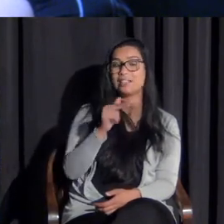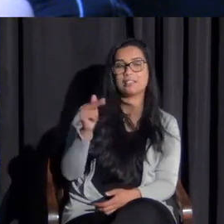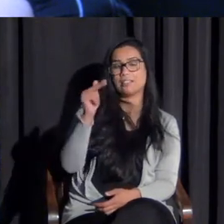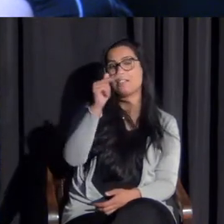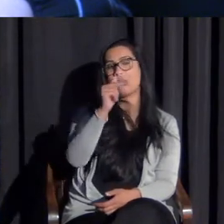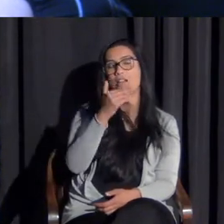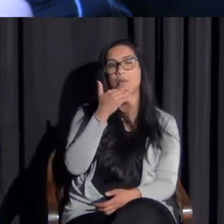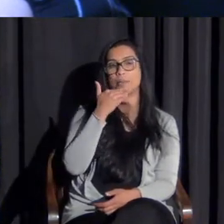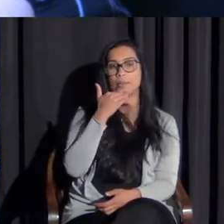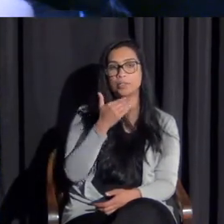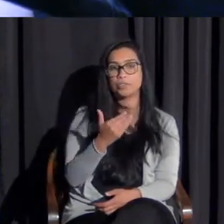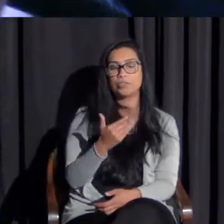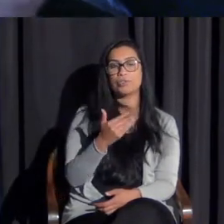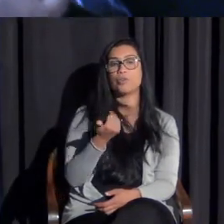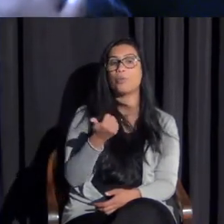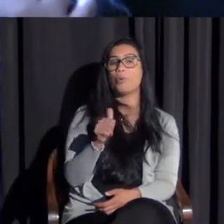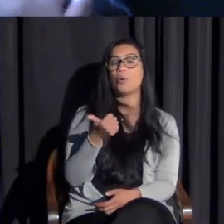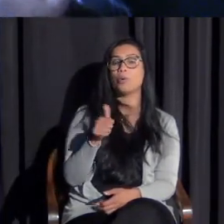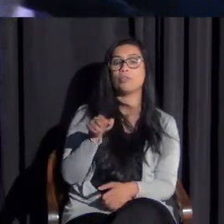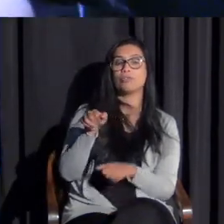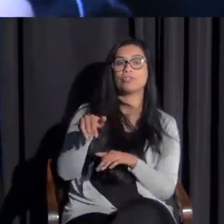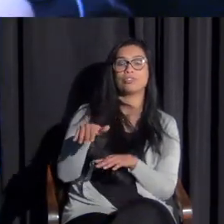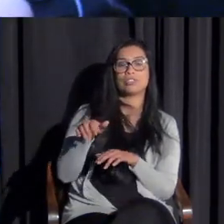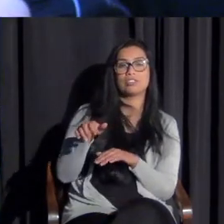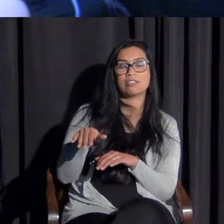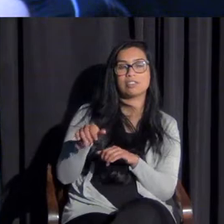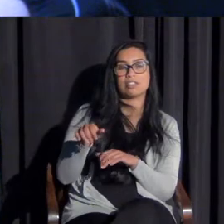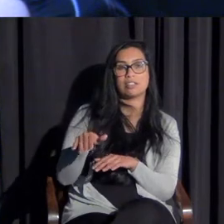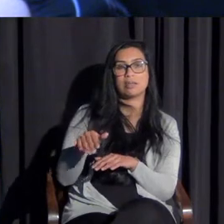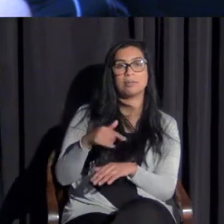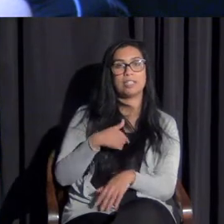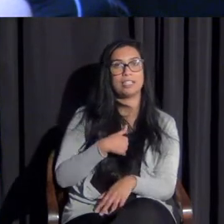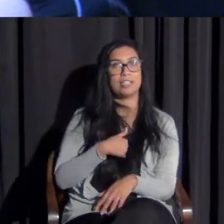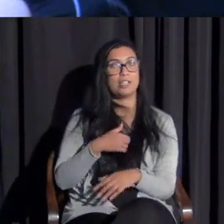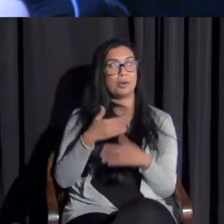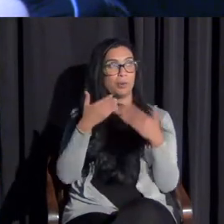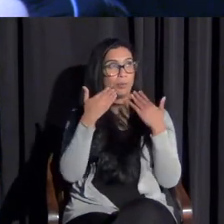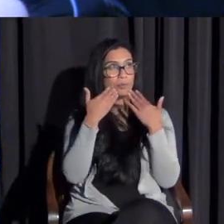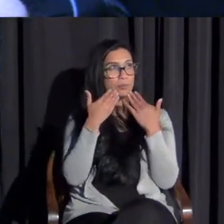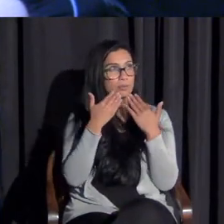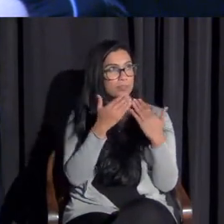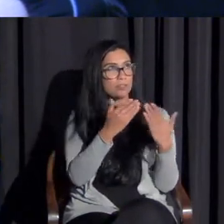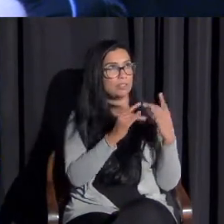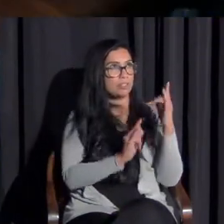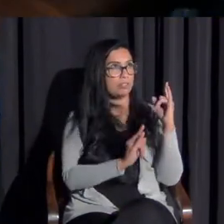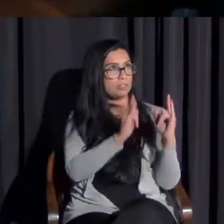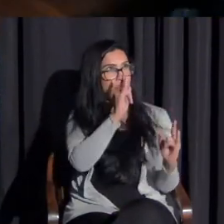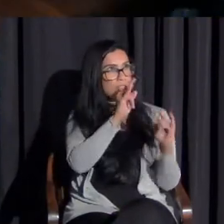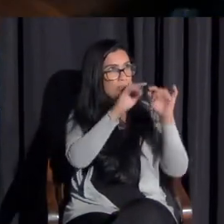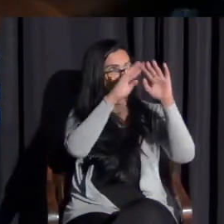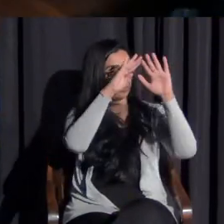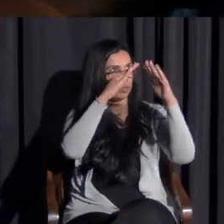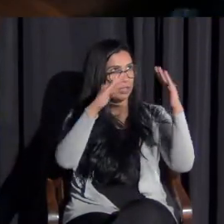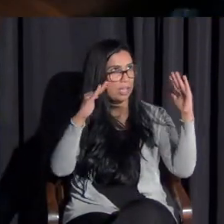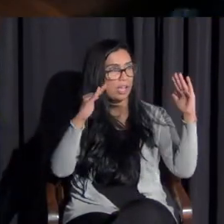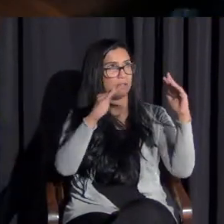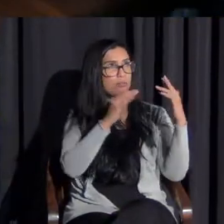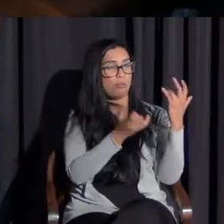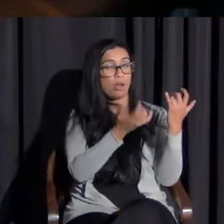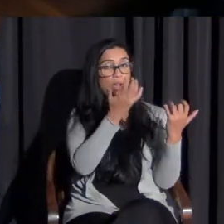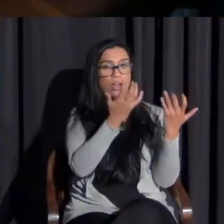coisas sobre o 11 de setembro. Então me lembrou dos prédios pegando fogo. Só isso, era só essa curiosidade. Era isso que eu queria falar.